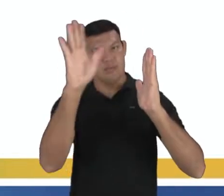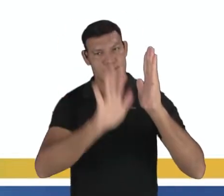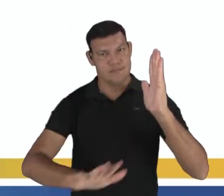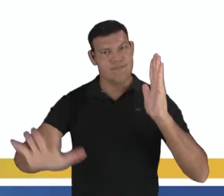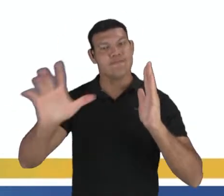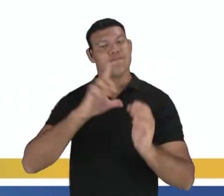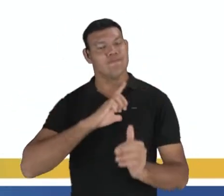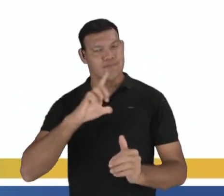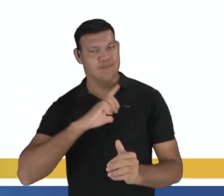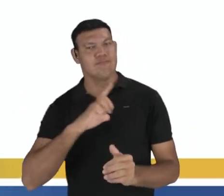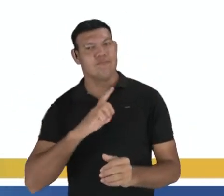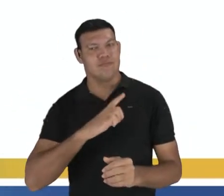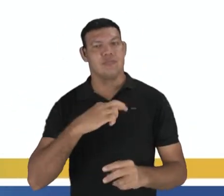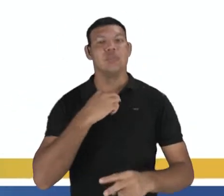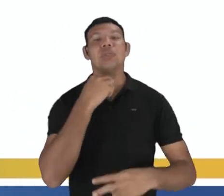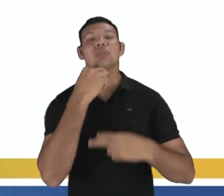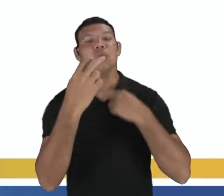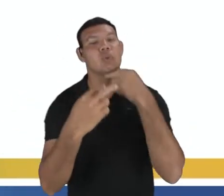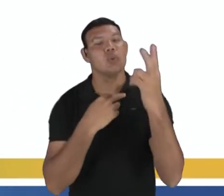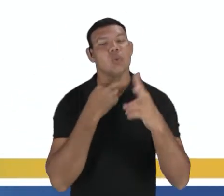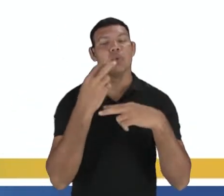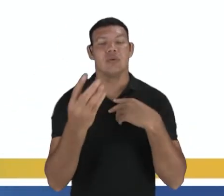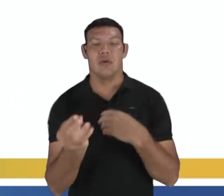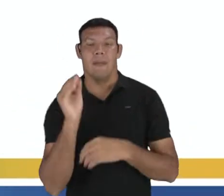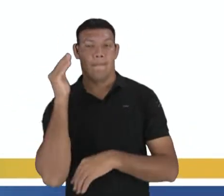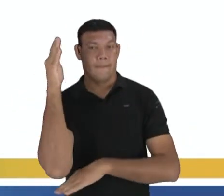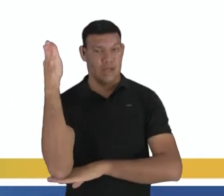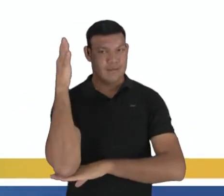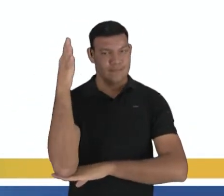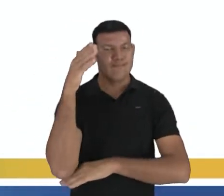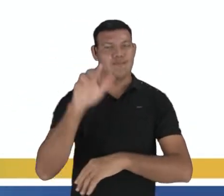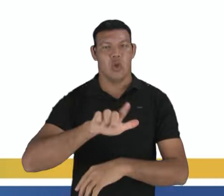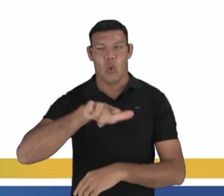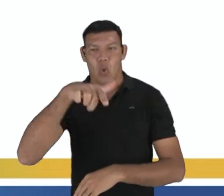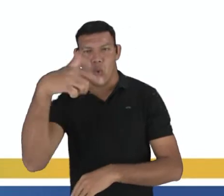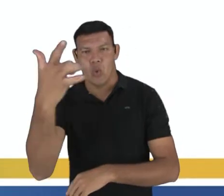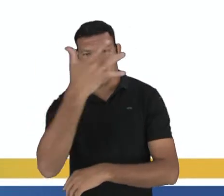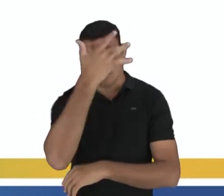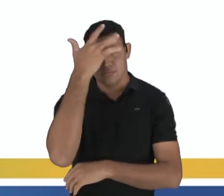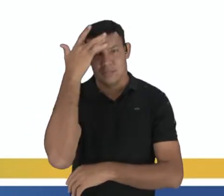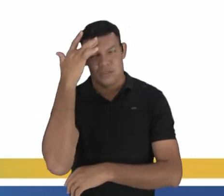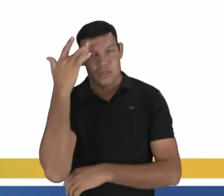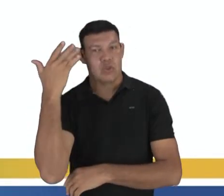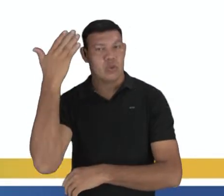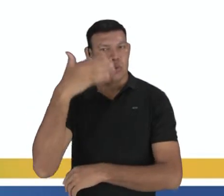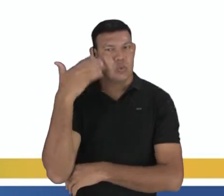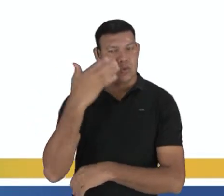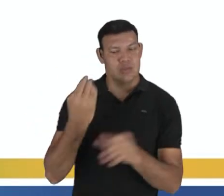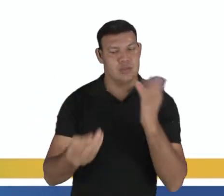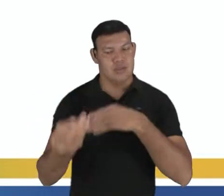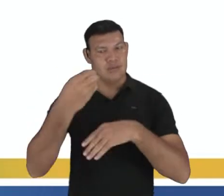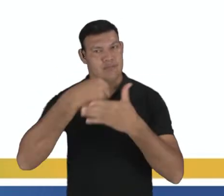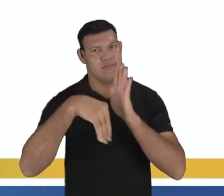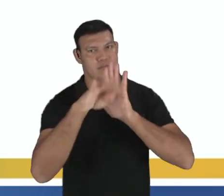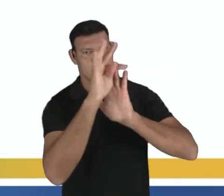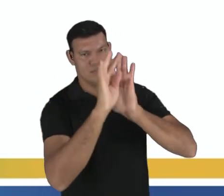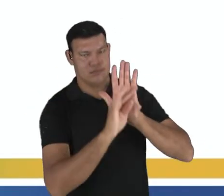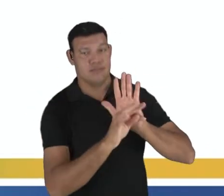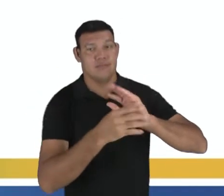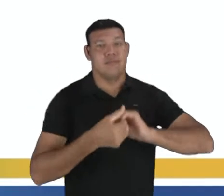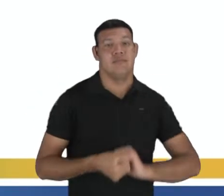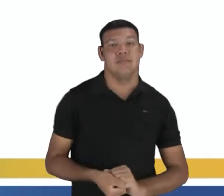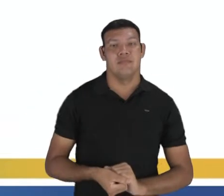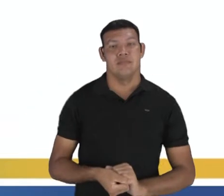possivelmente, eu também vou ter a polifonia existente ali. Eu vou ter uma voz, um outro discurso dentro do